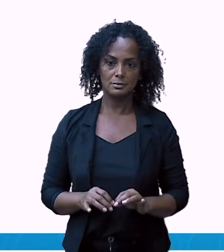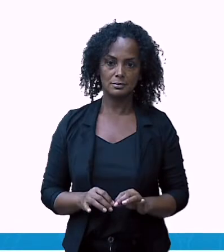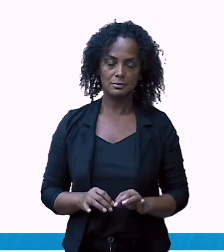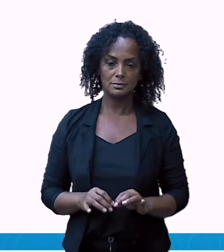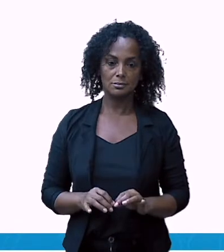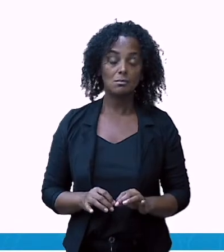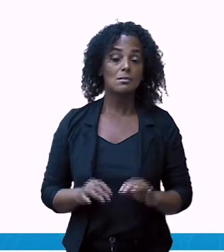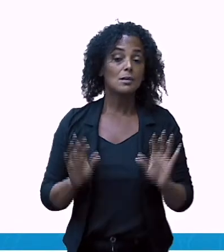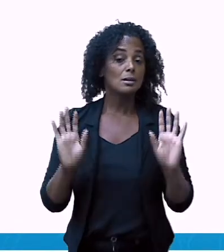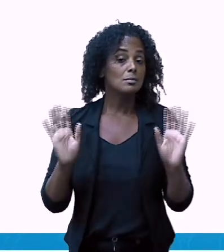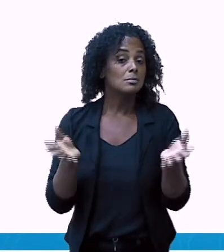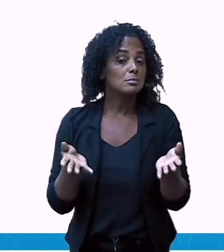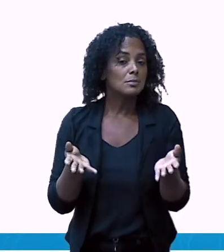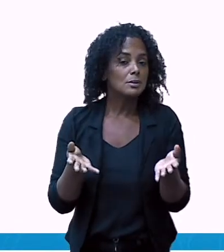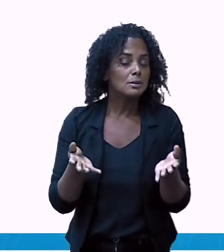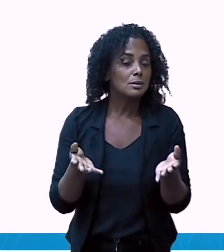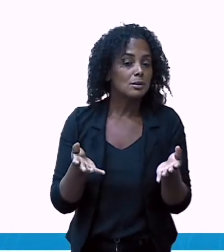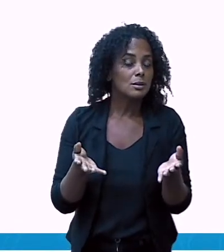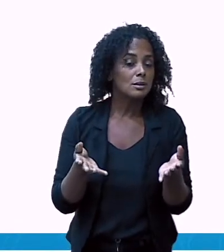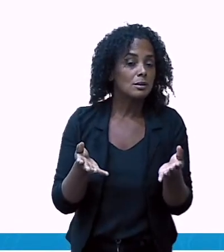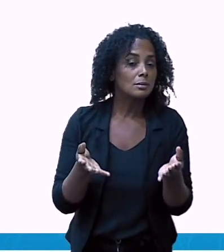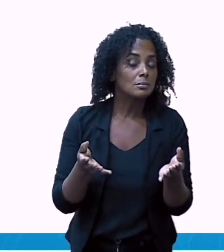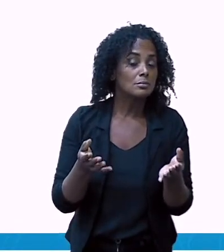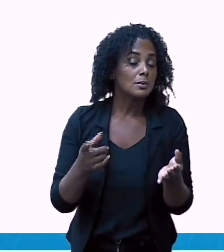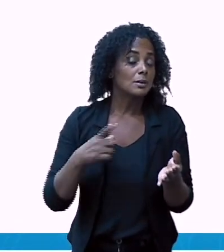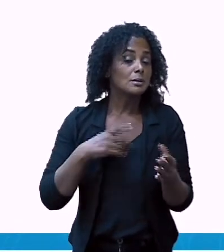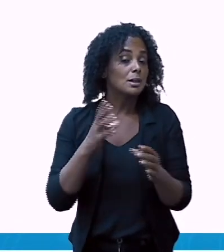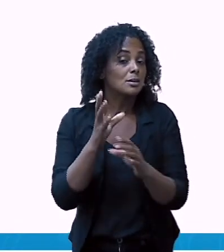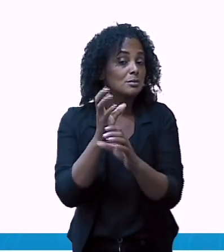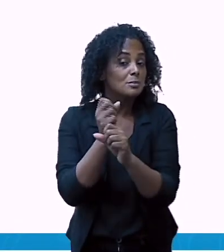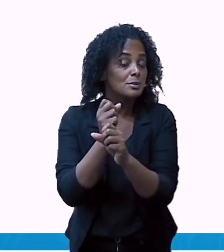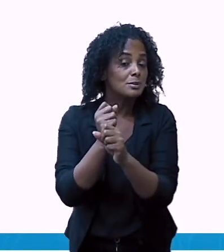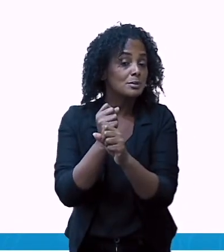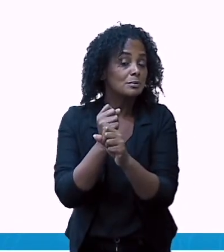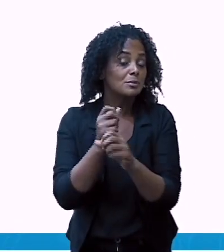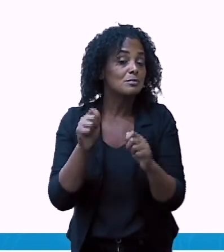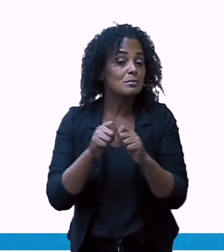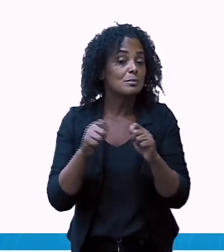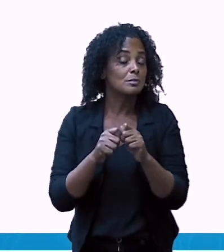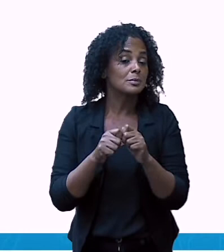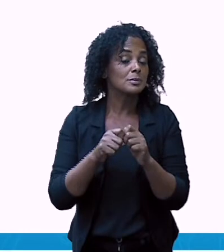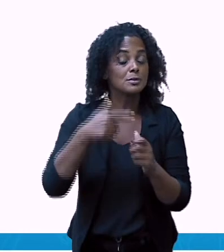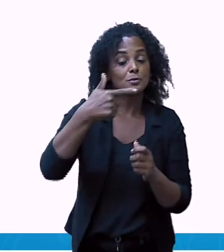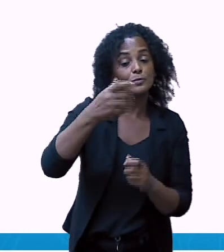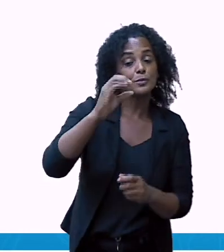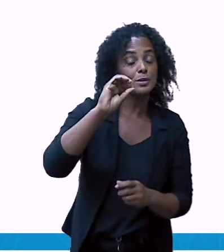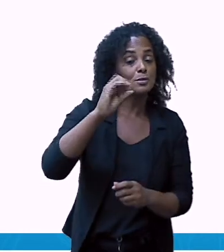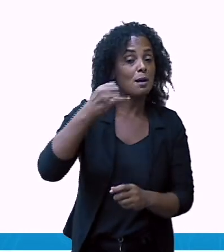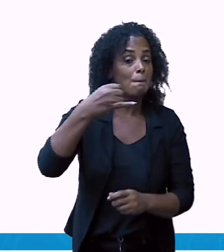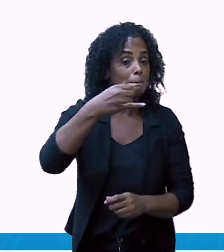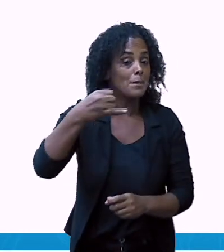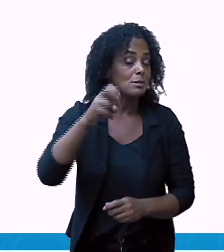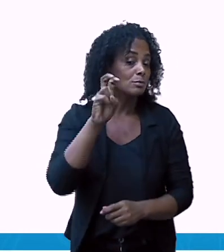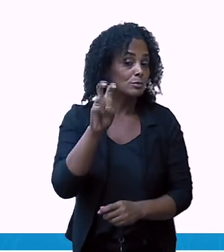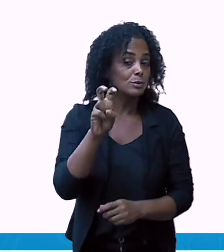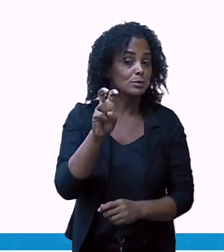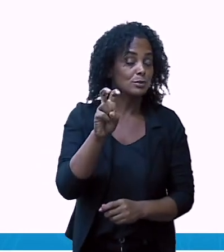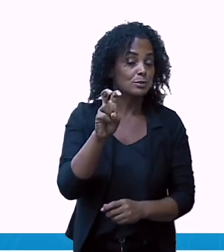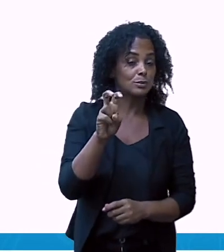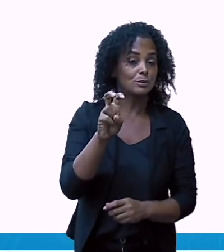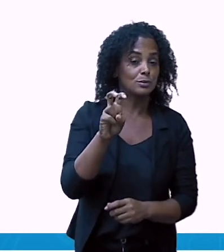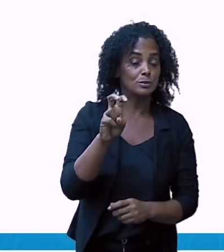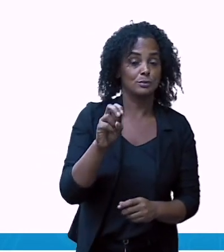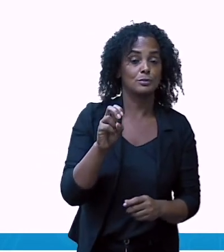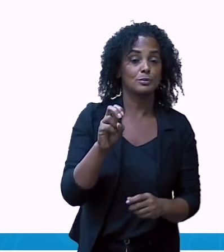expressão. Agora aparece uma operação de subtração para que a gente possa resolver. 20 menos 5. 20